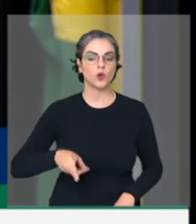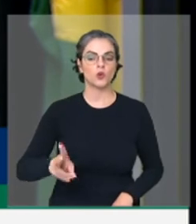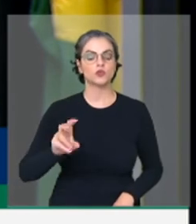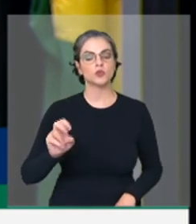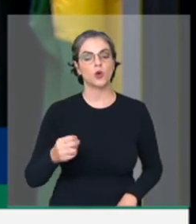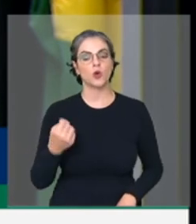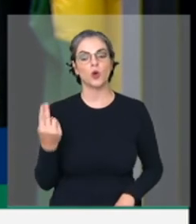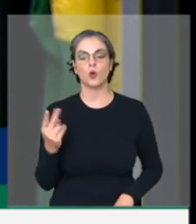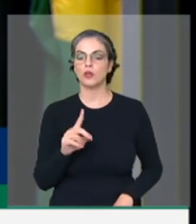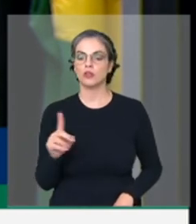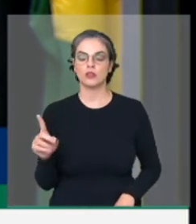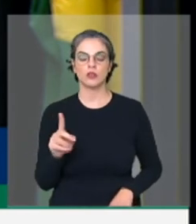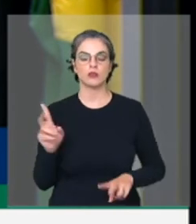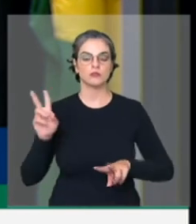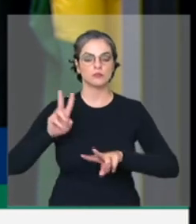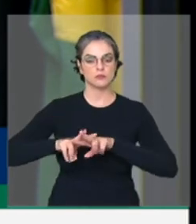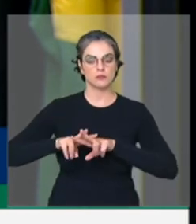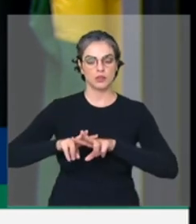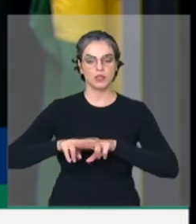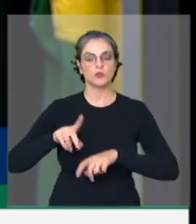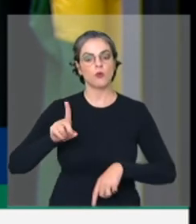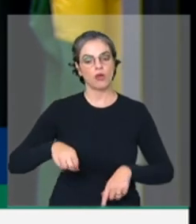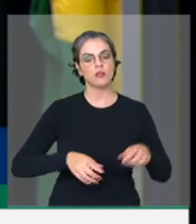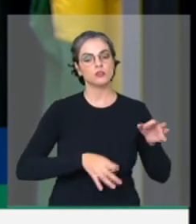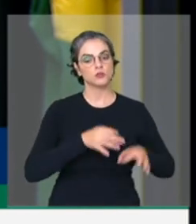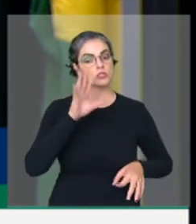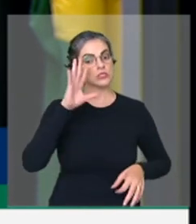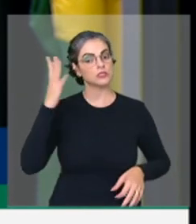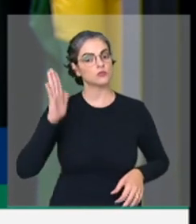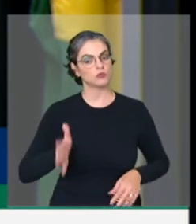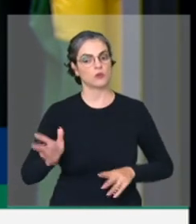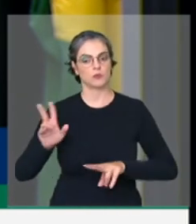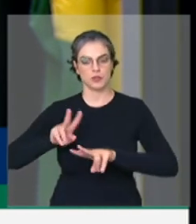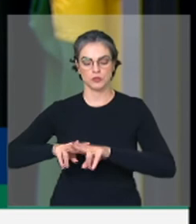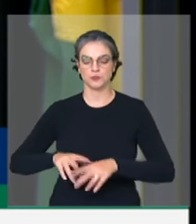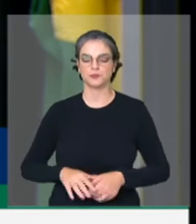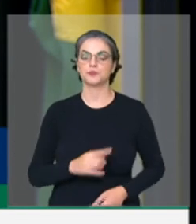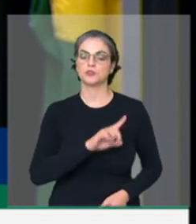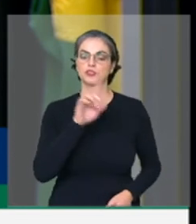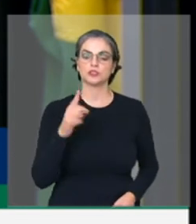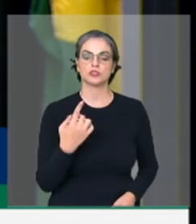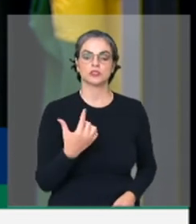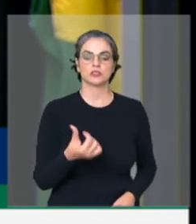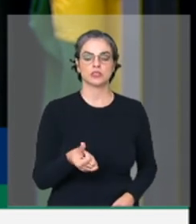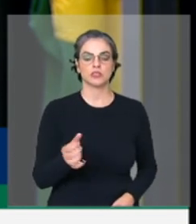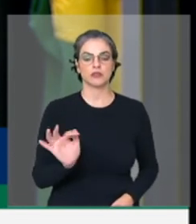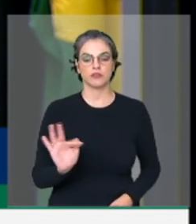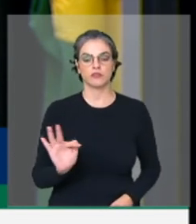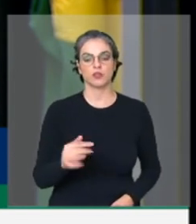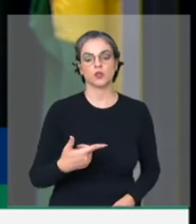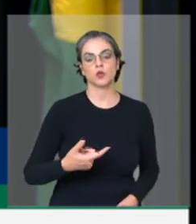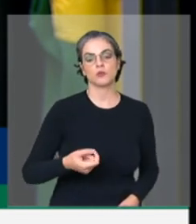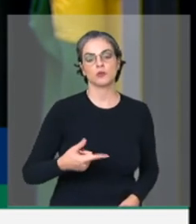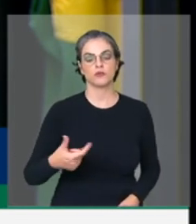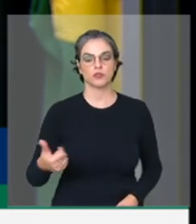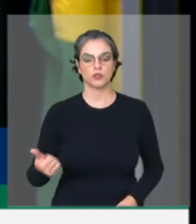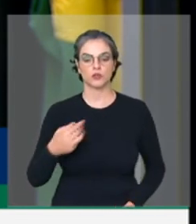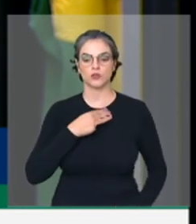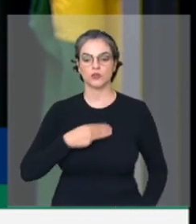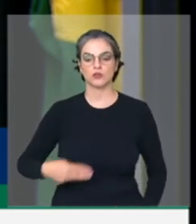perda de eficácia da decisão judicial. No dia 16 de fevereiro de 2021, o